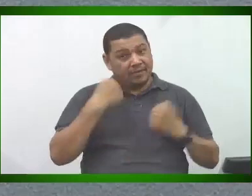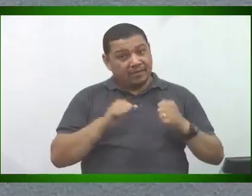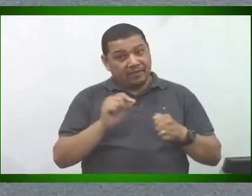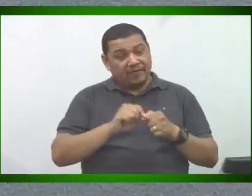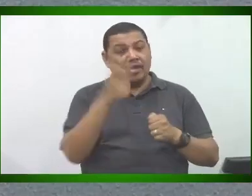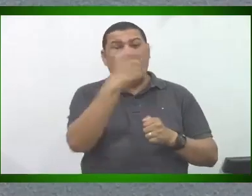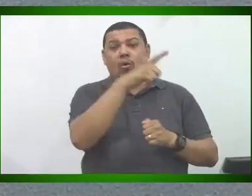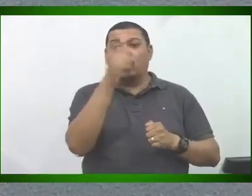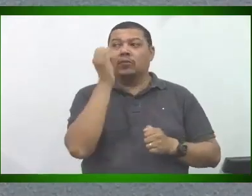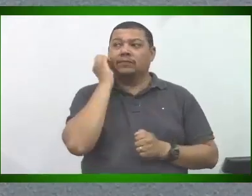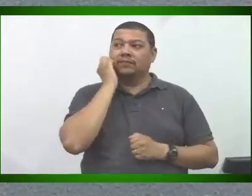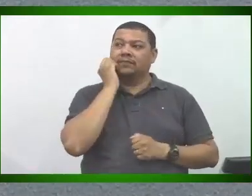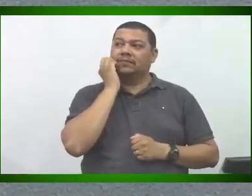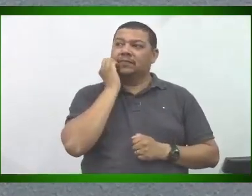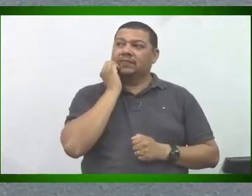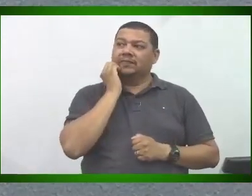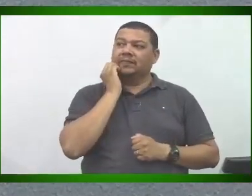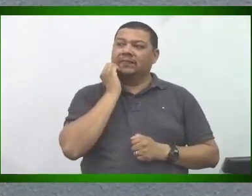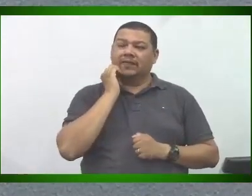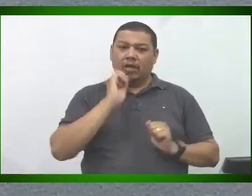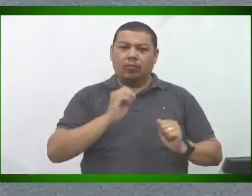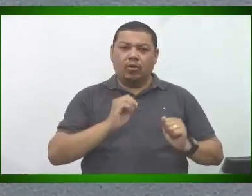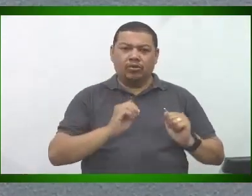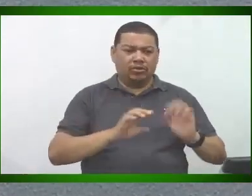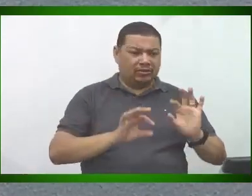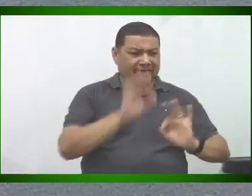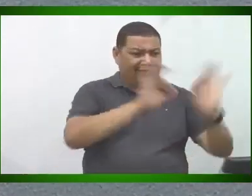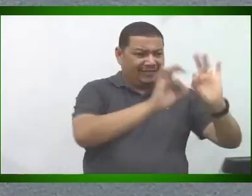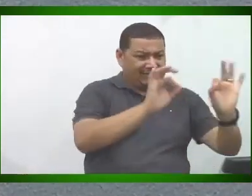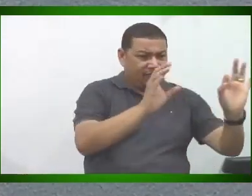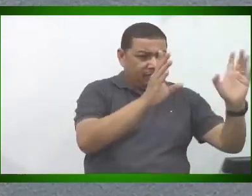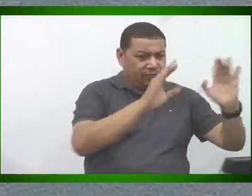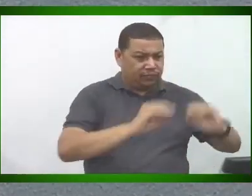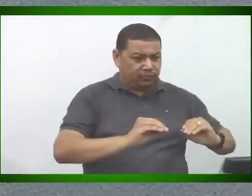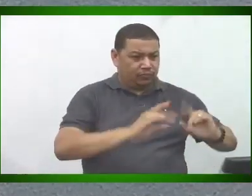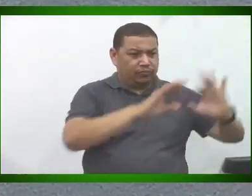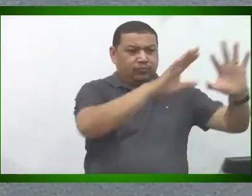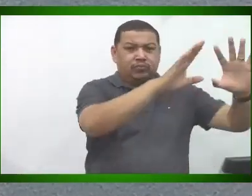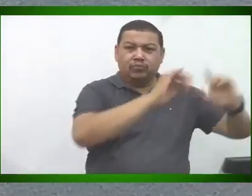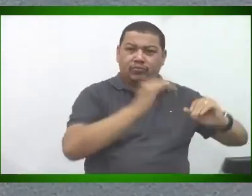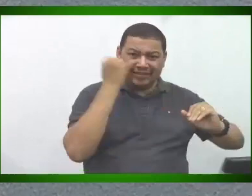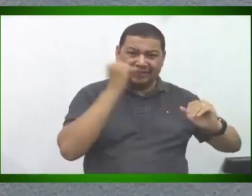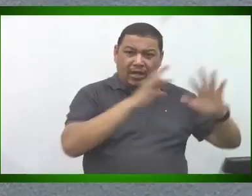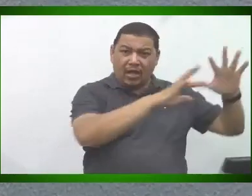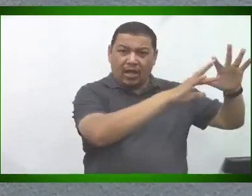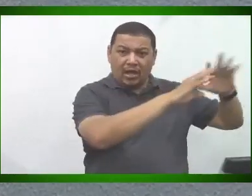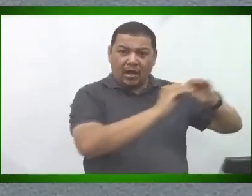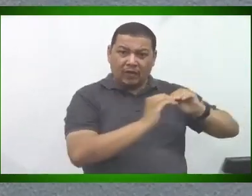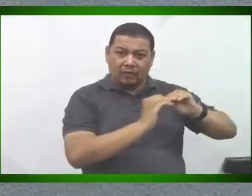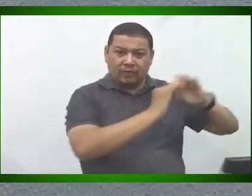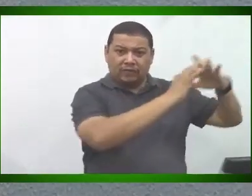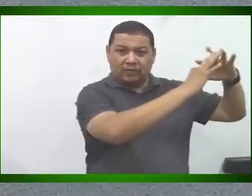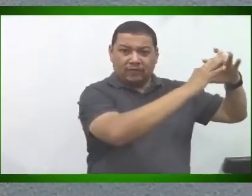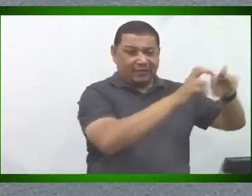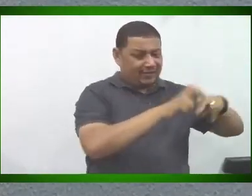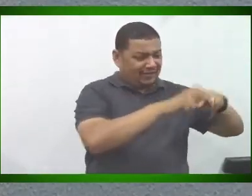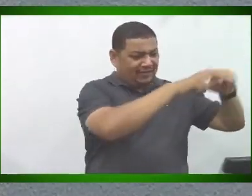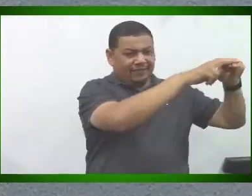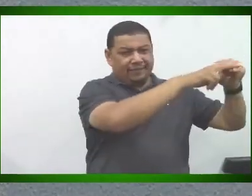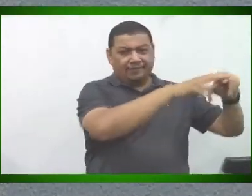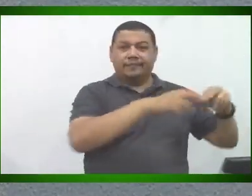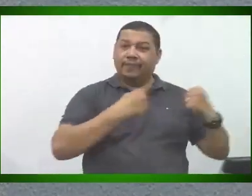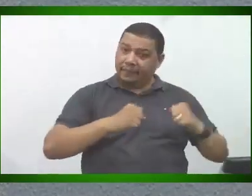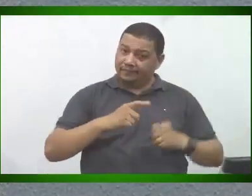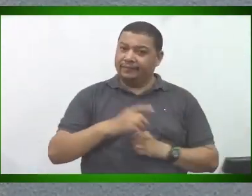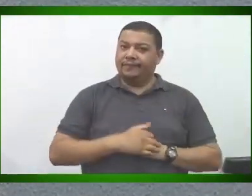né, que pode colocar, montar e desmontar, porque senão nós não conseguimos aí para um eventual Série D participar.